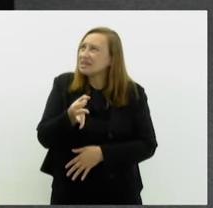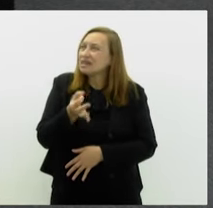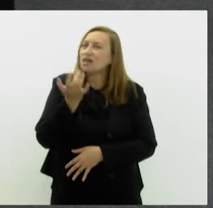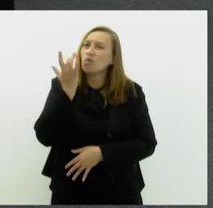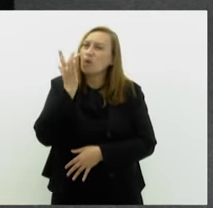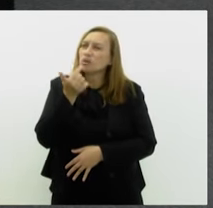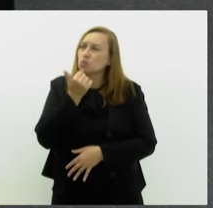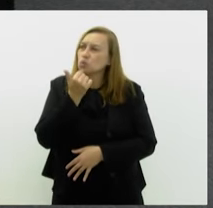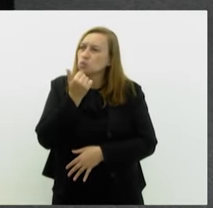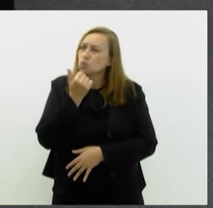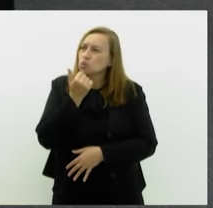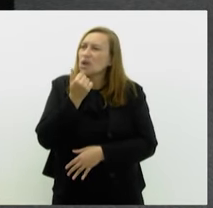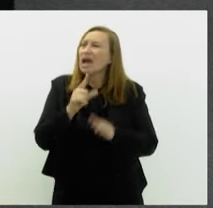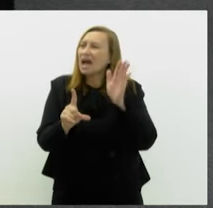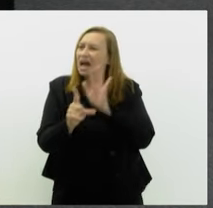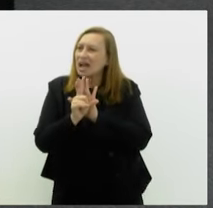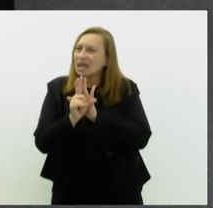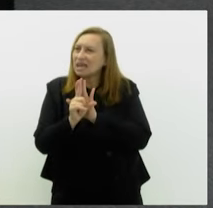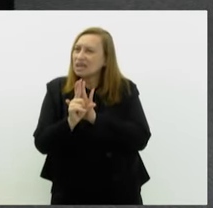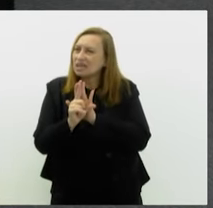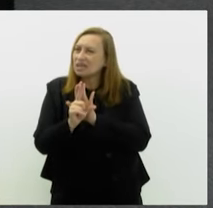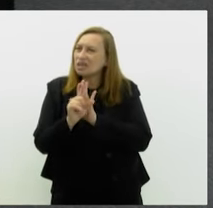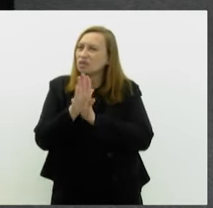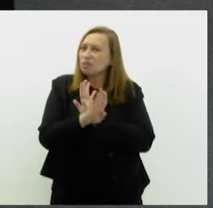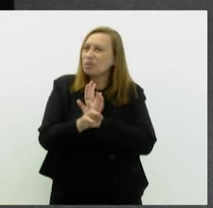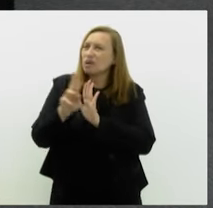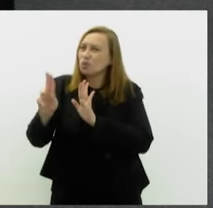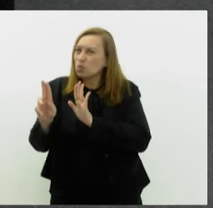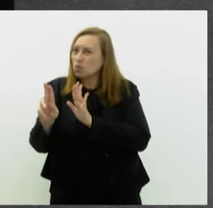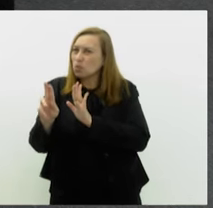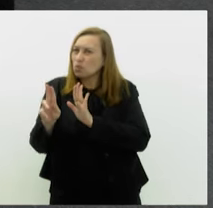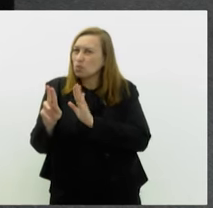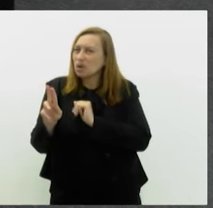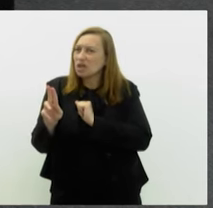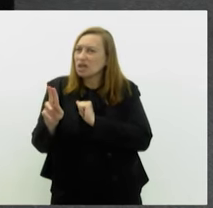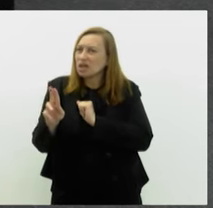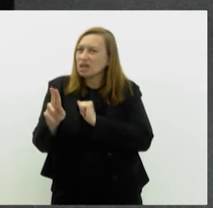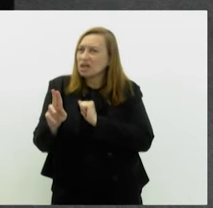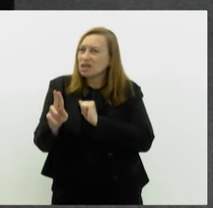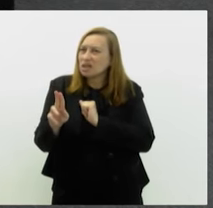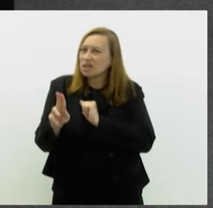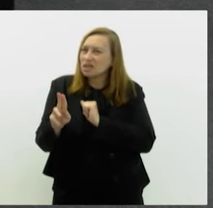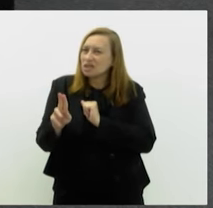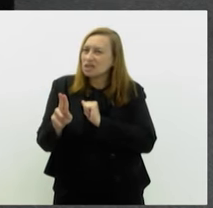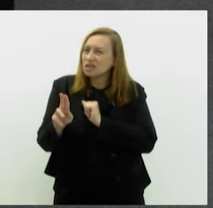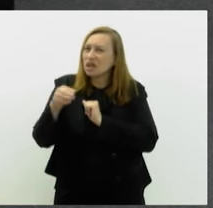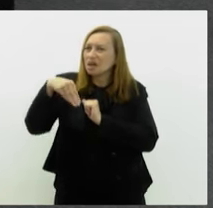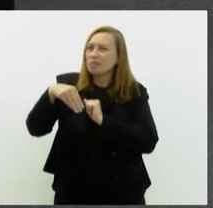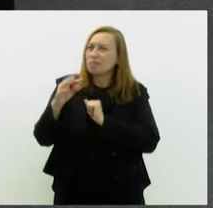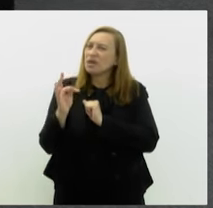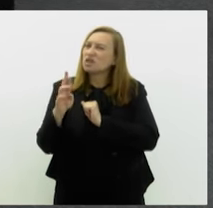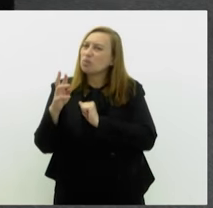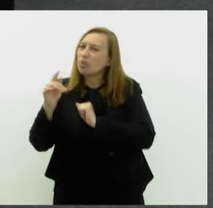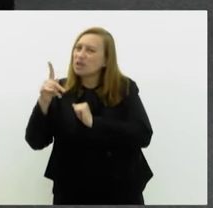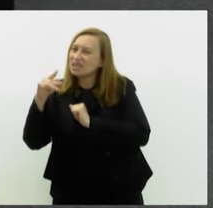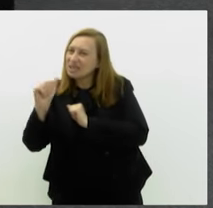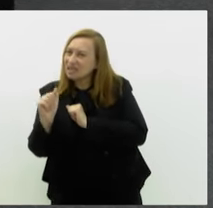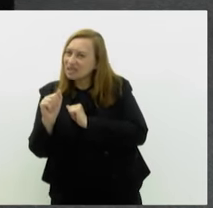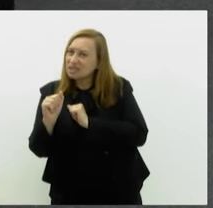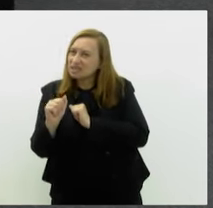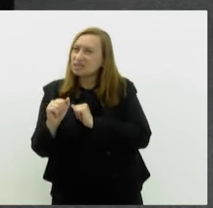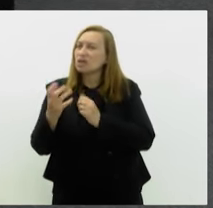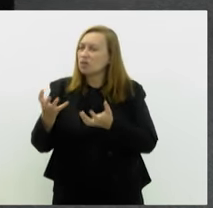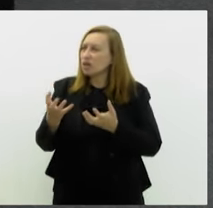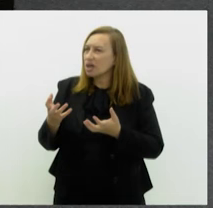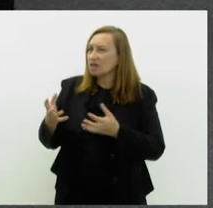engano, a legislação do bilhete único comporta a questão da região metropolitana. Então, é muito pertinente, quero me